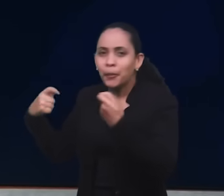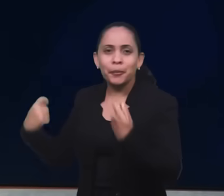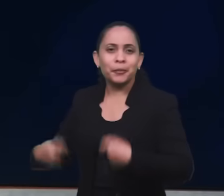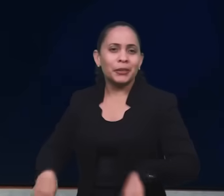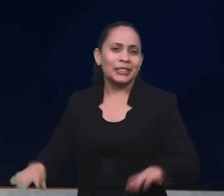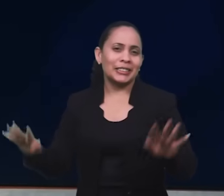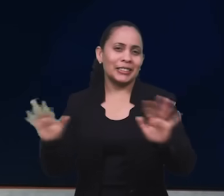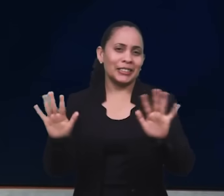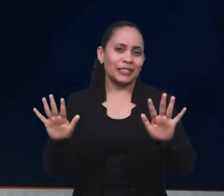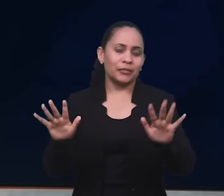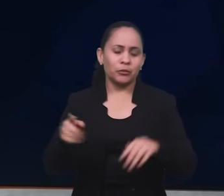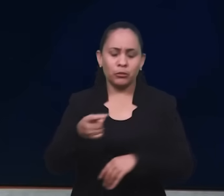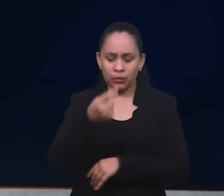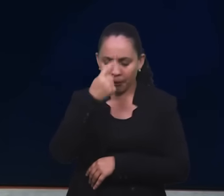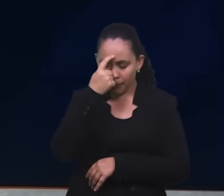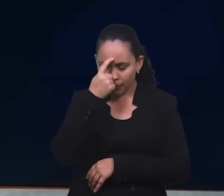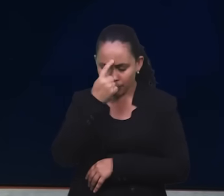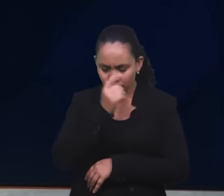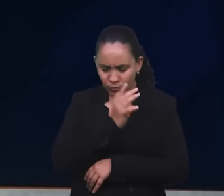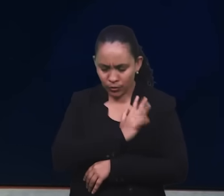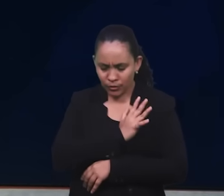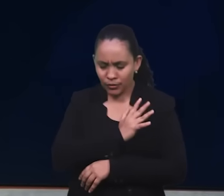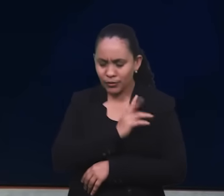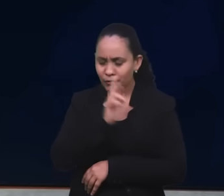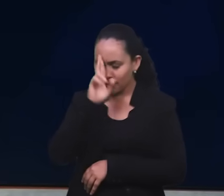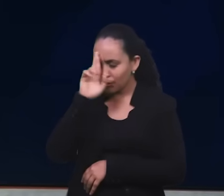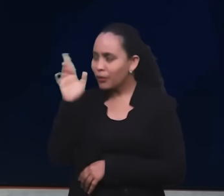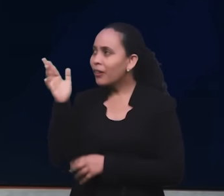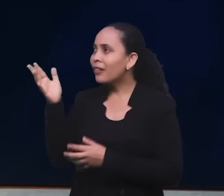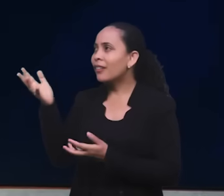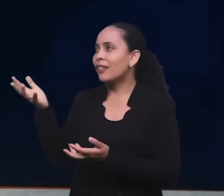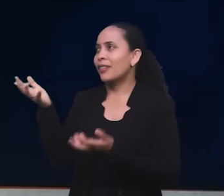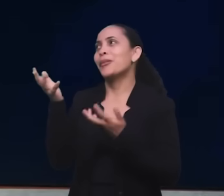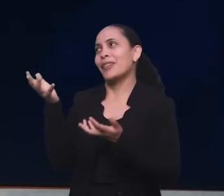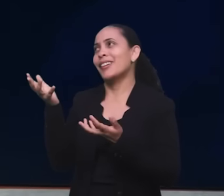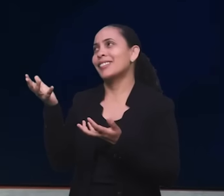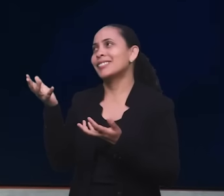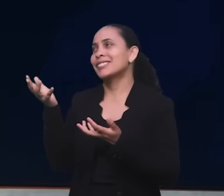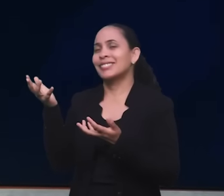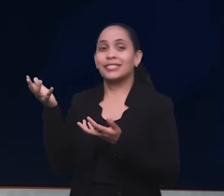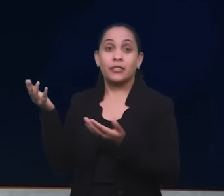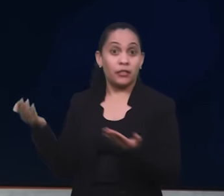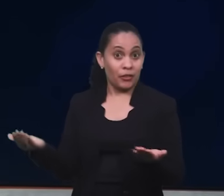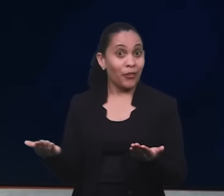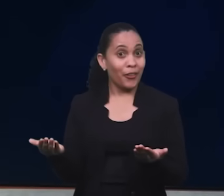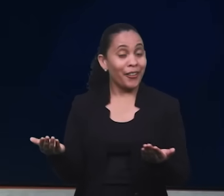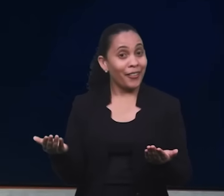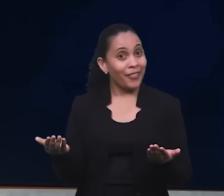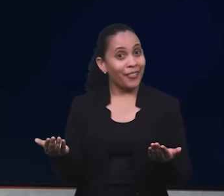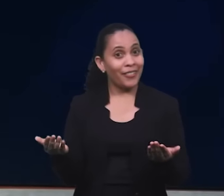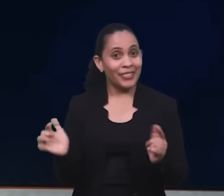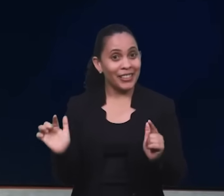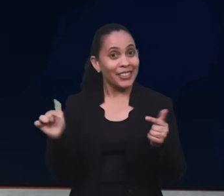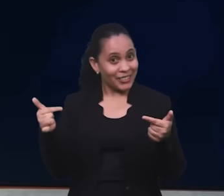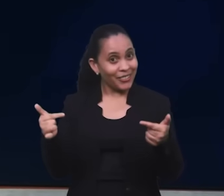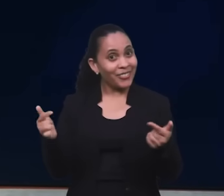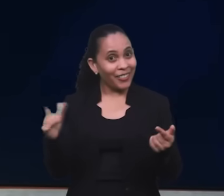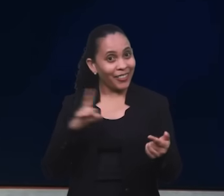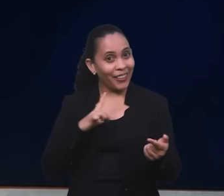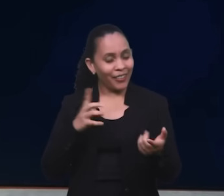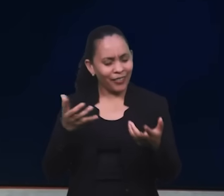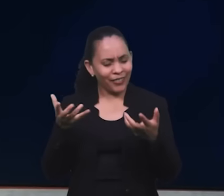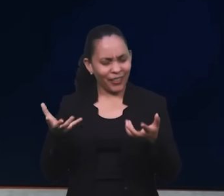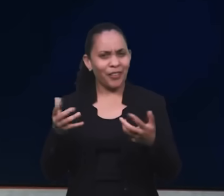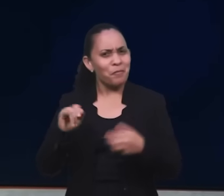teu coração, na tua mente, você diz: eu quero o Senhor. Faça isso nesta hora. Nós estamos terminando essa palavra, mas antes de